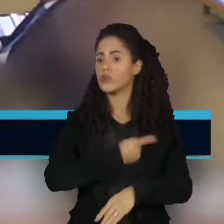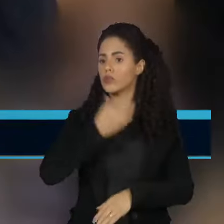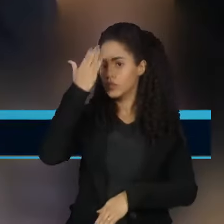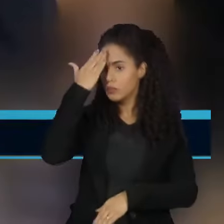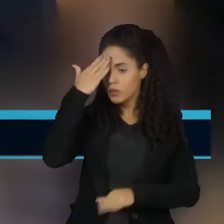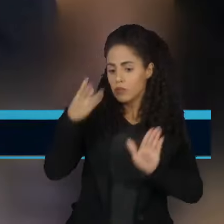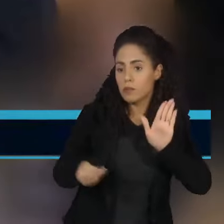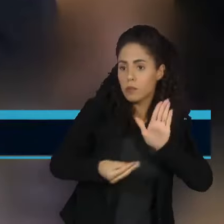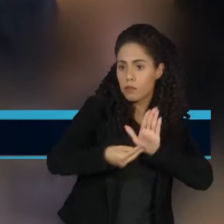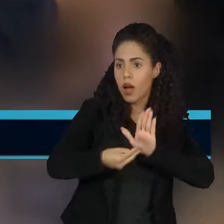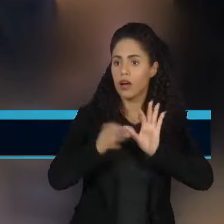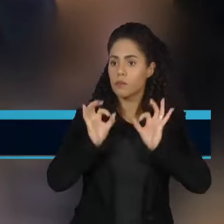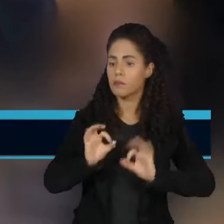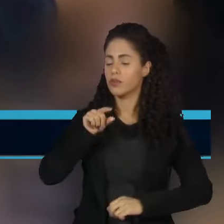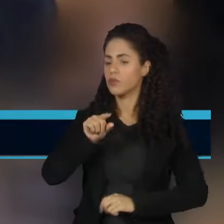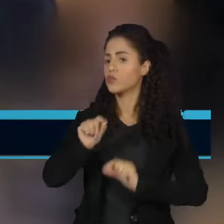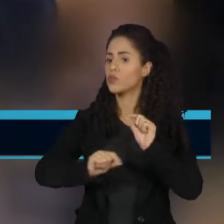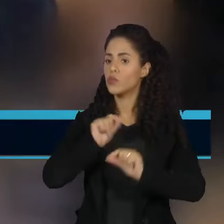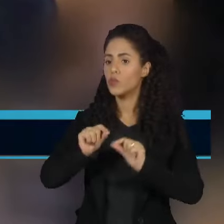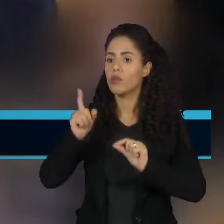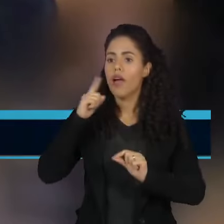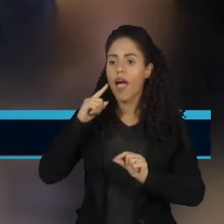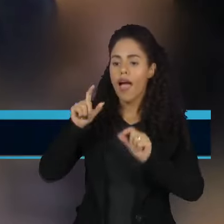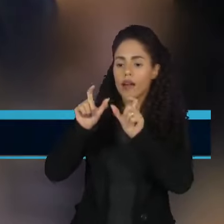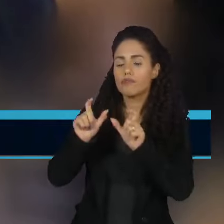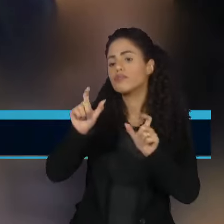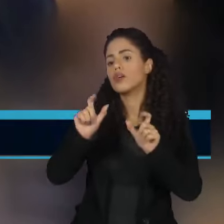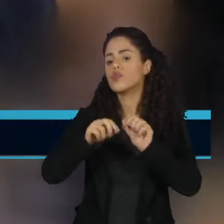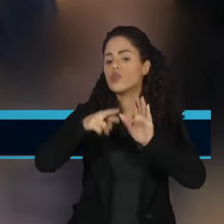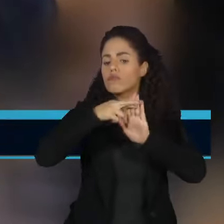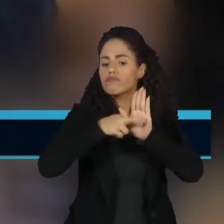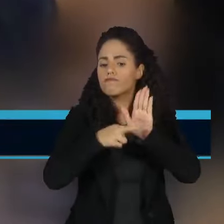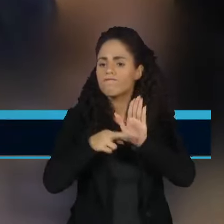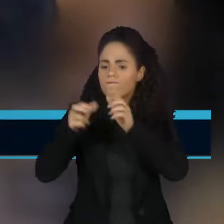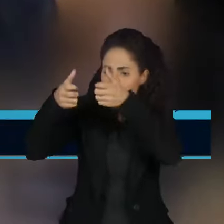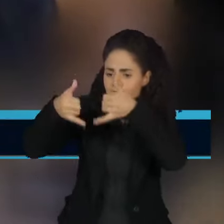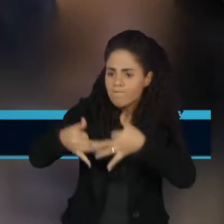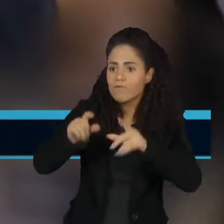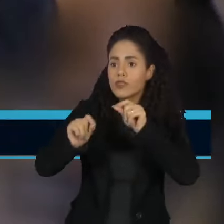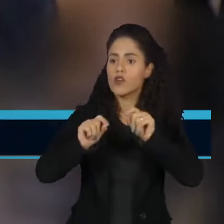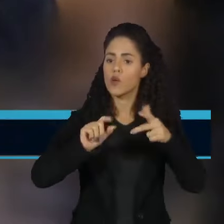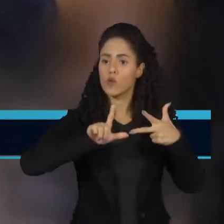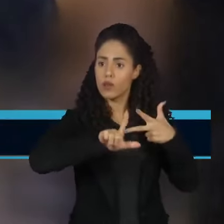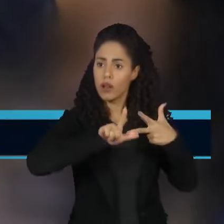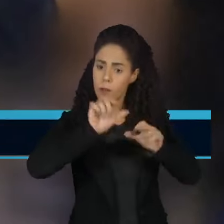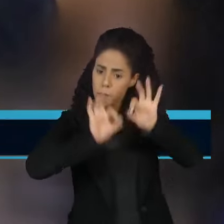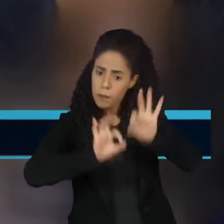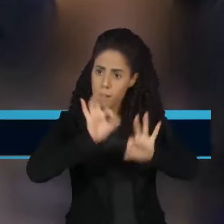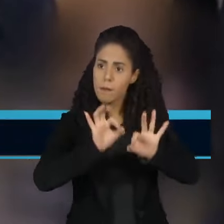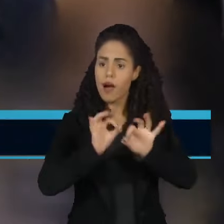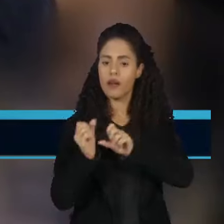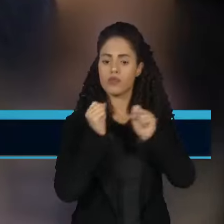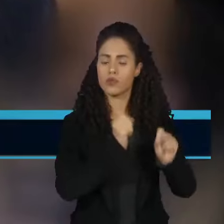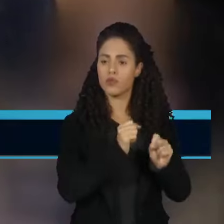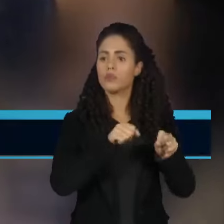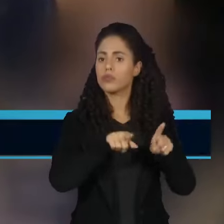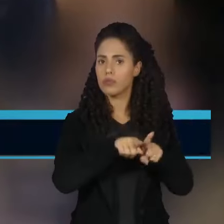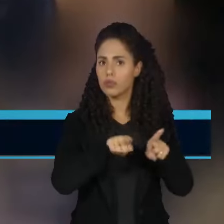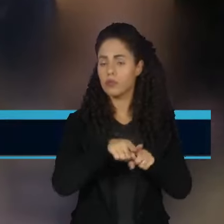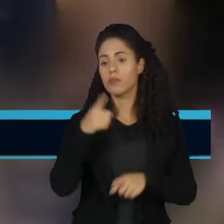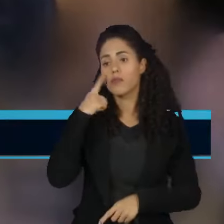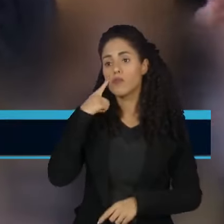fixaríamos, e o meu voto é nesse sentido, um critério até a atuação do legislador ou do Poder Executivo, o que for